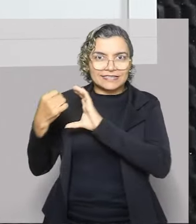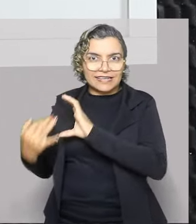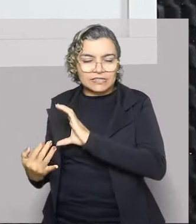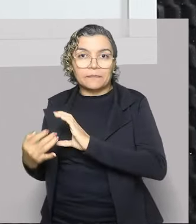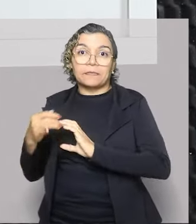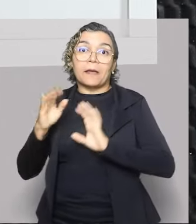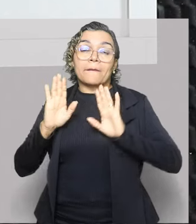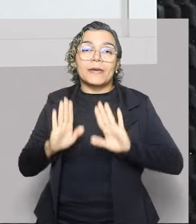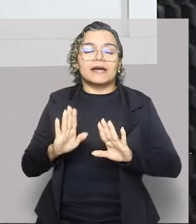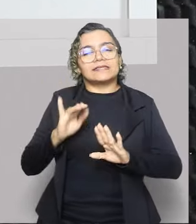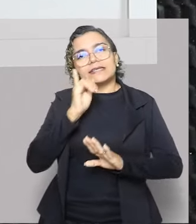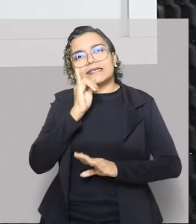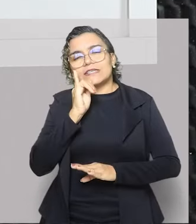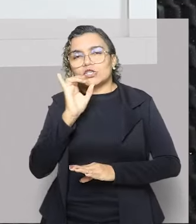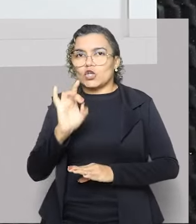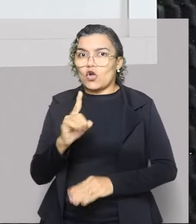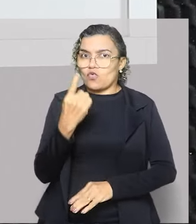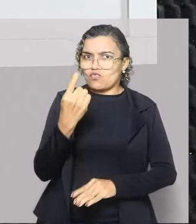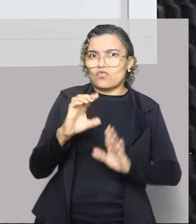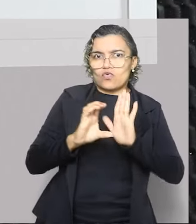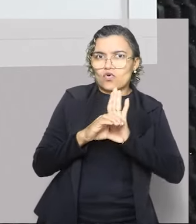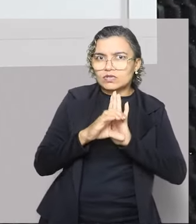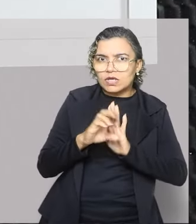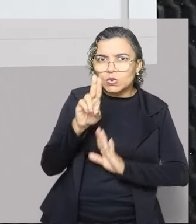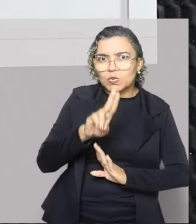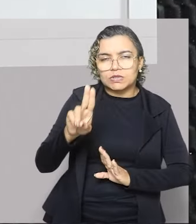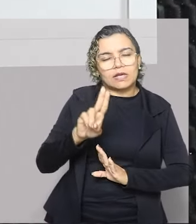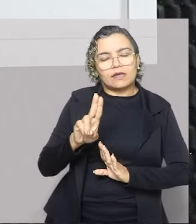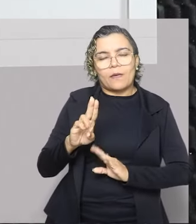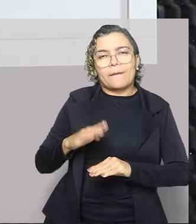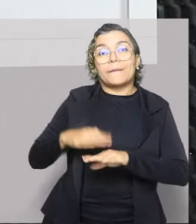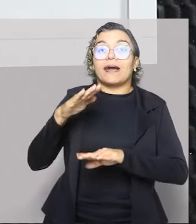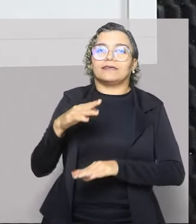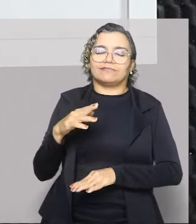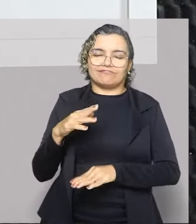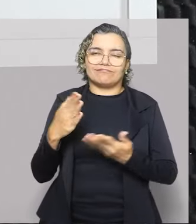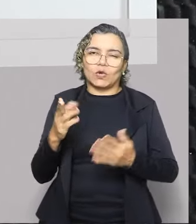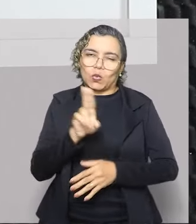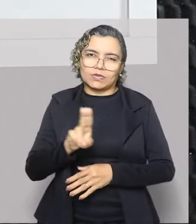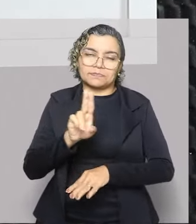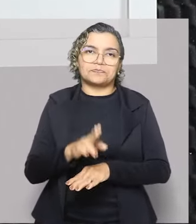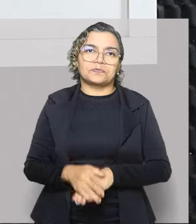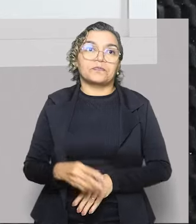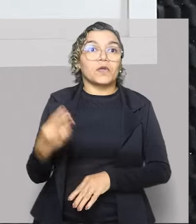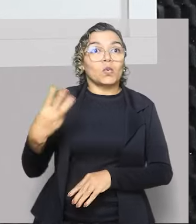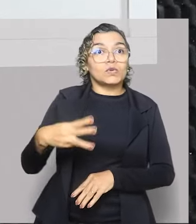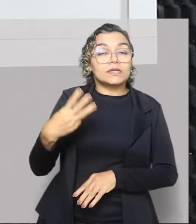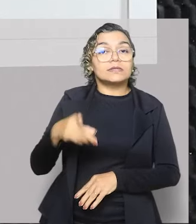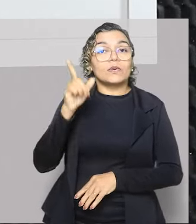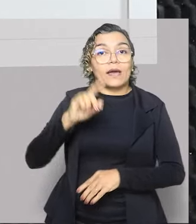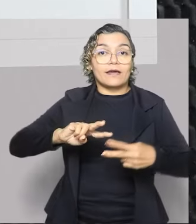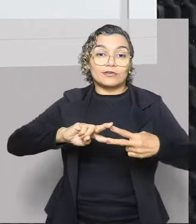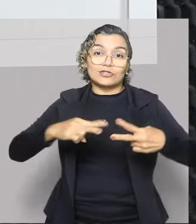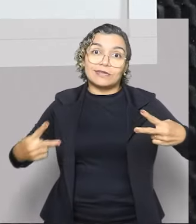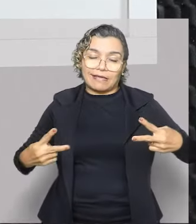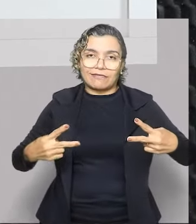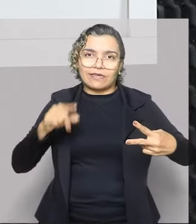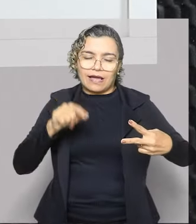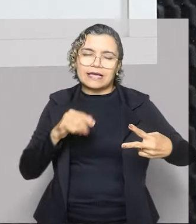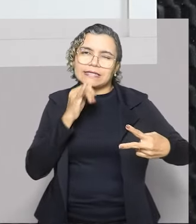gente nunca vai utilizar só um desses conceitos a gente utiliza mais de um deles o terceiro é o conceito genético é a